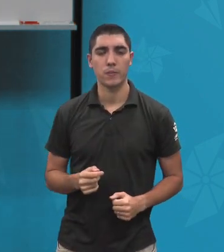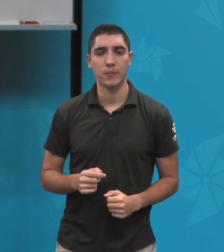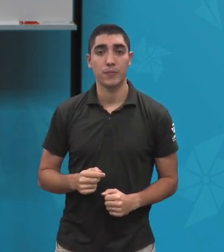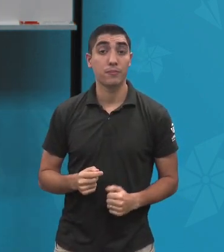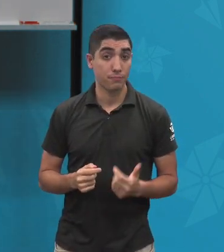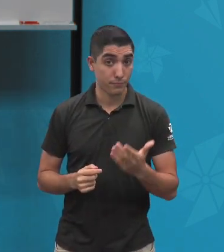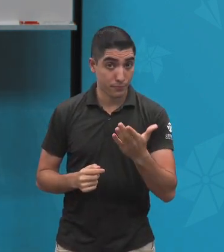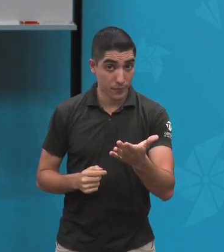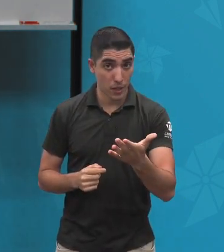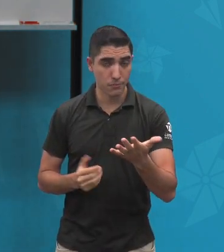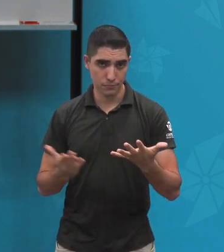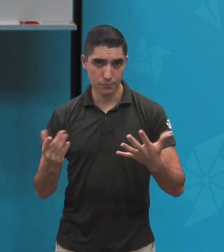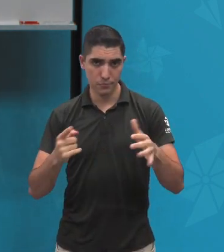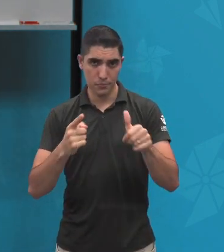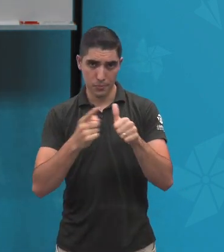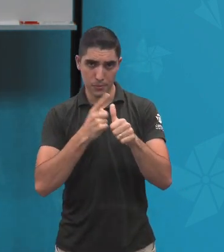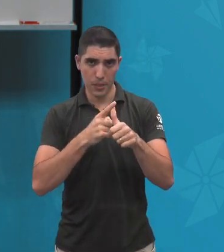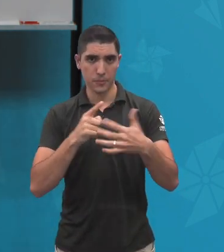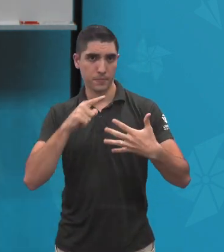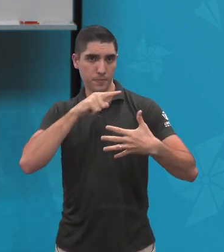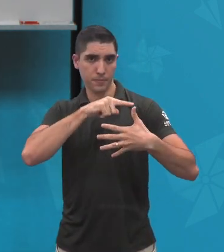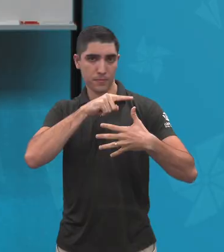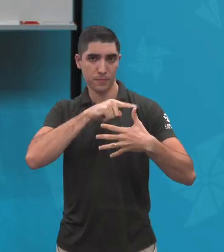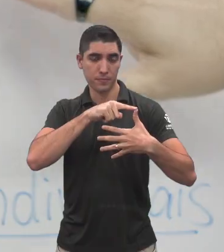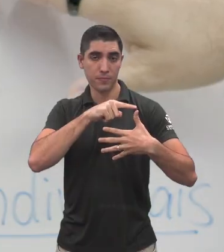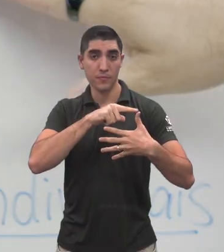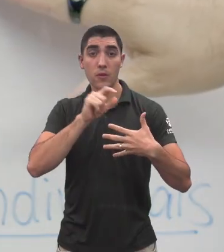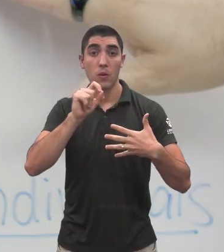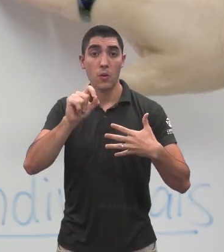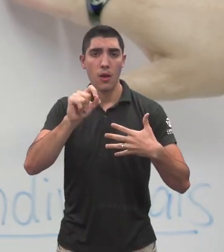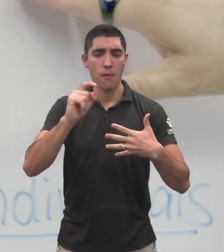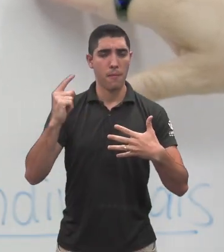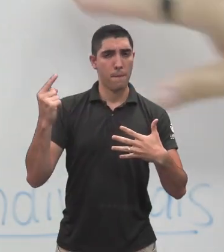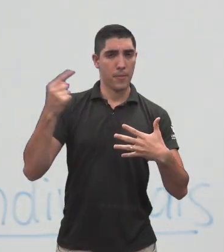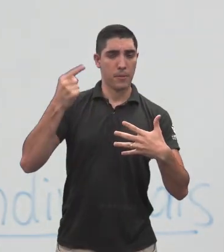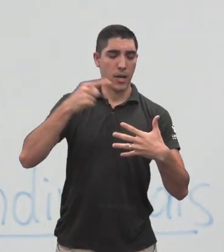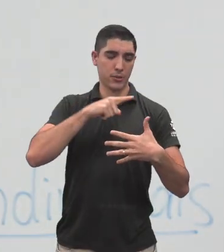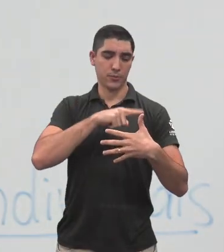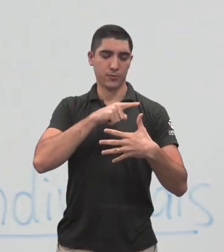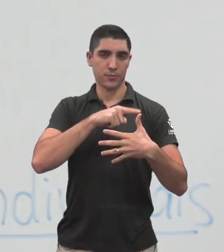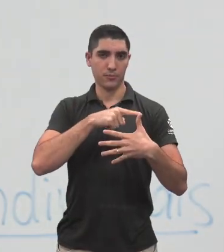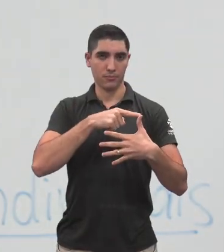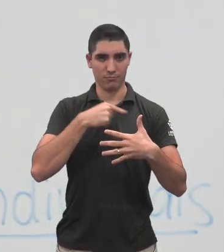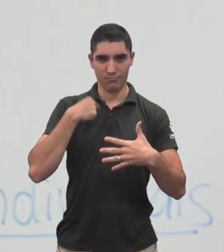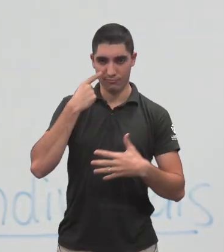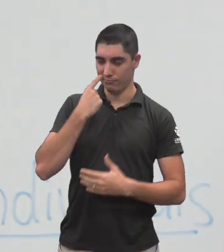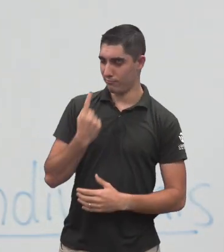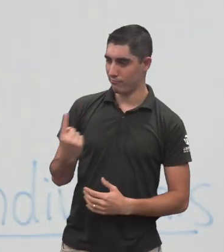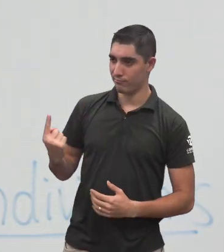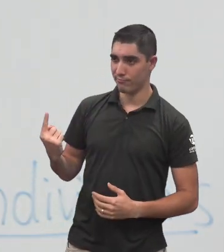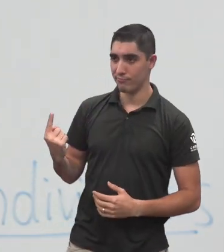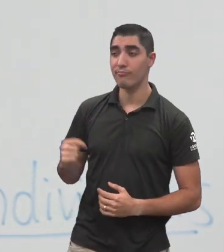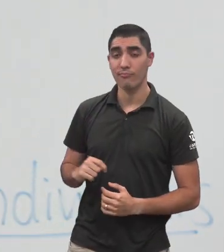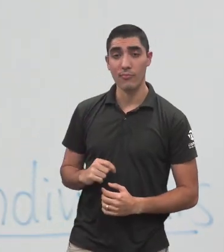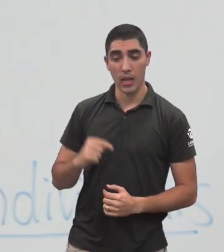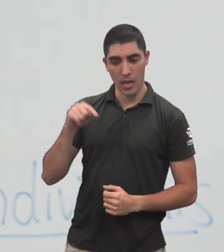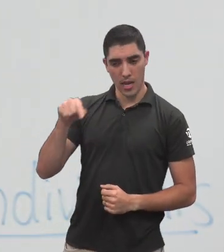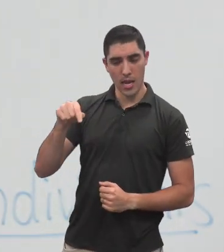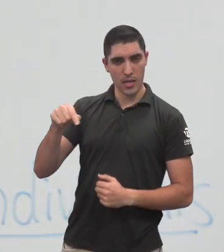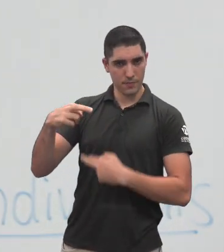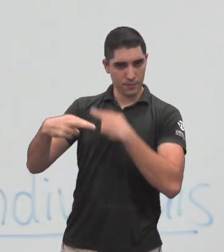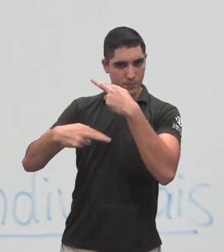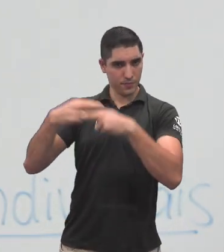história. Então, vamos começar aqui. O primeiro item que eu destaquei para vocês é que